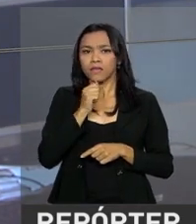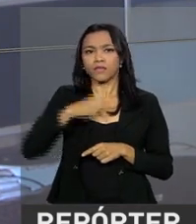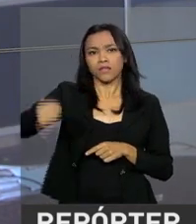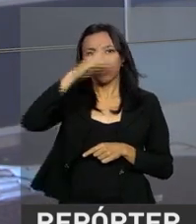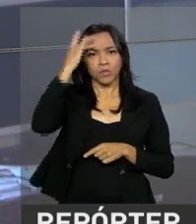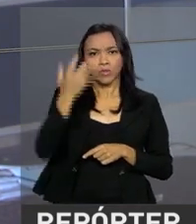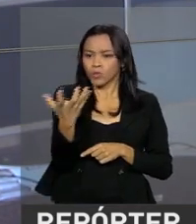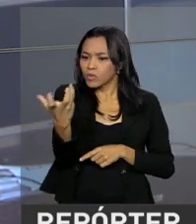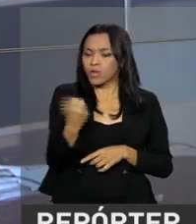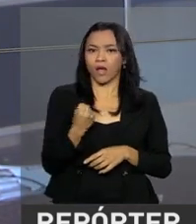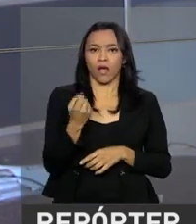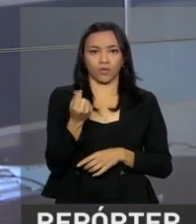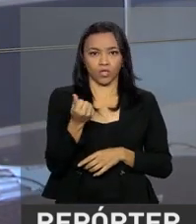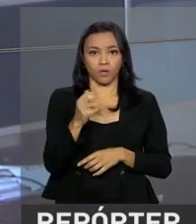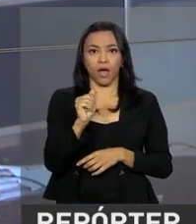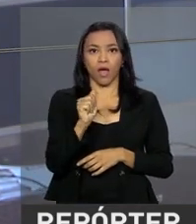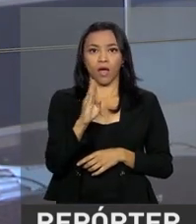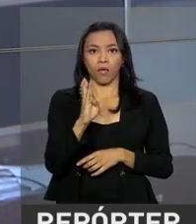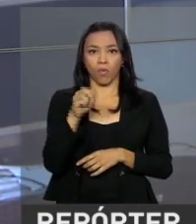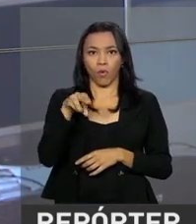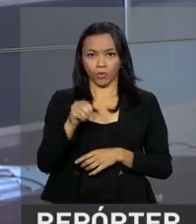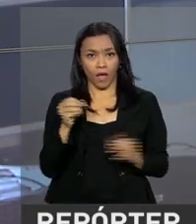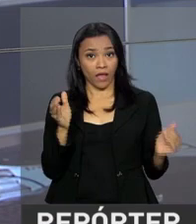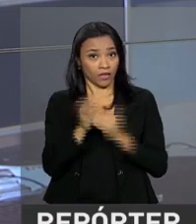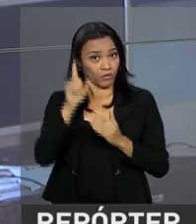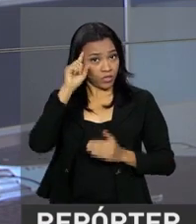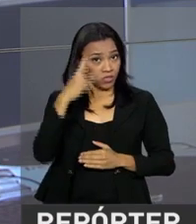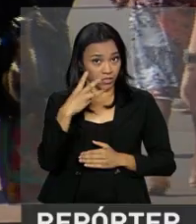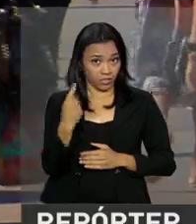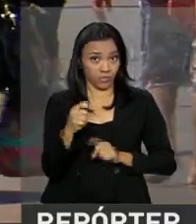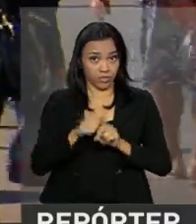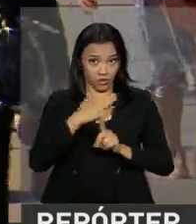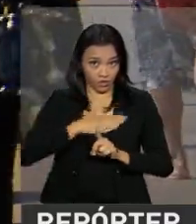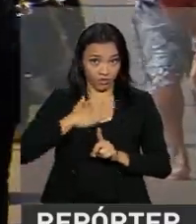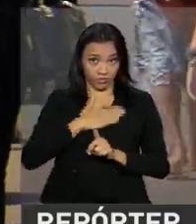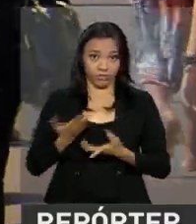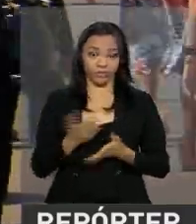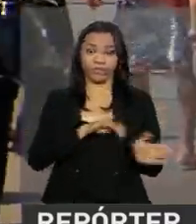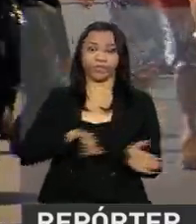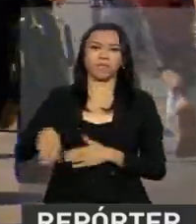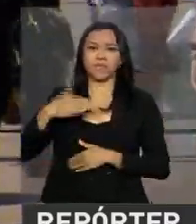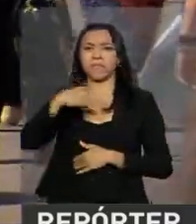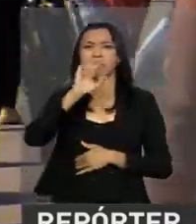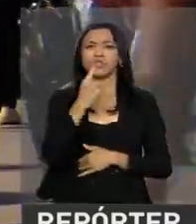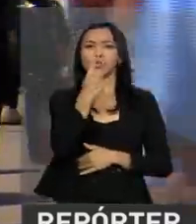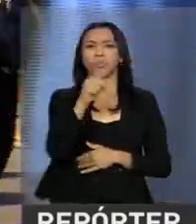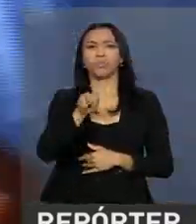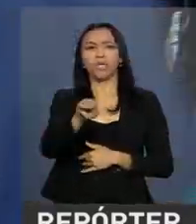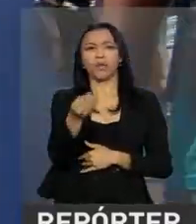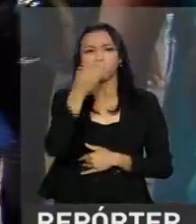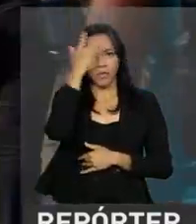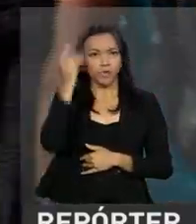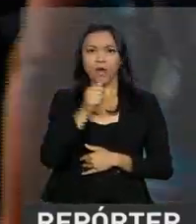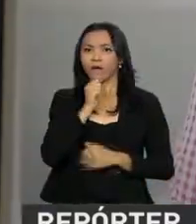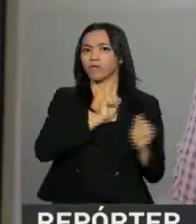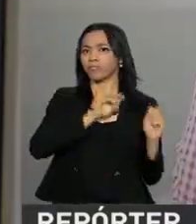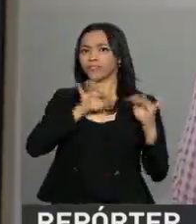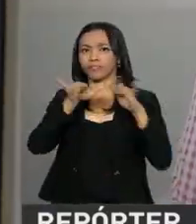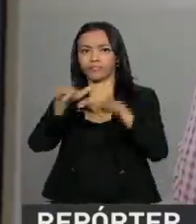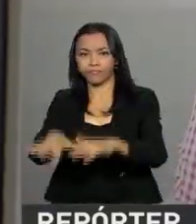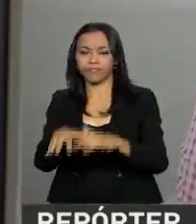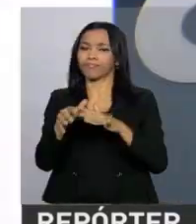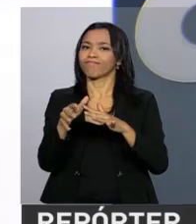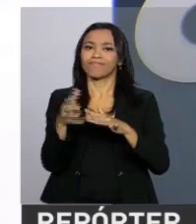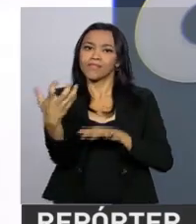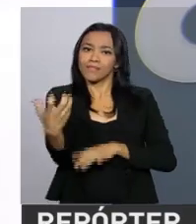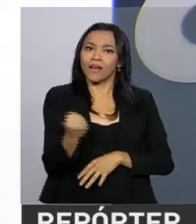2014 tem até o dia 31 de agosto mais de 1 milhão de trabalhadores ainda não foram as agências do Banco do